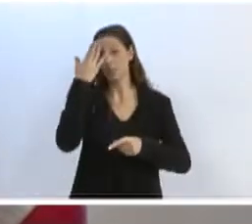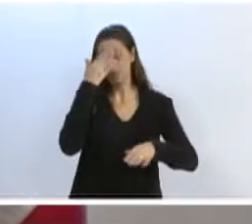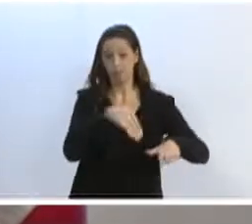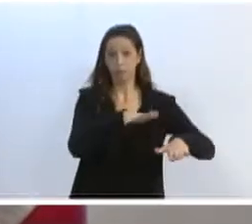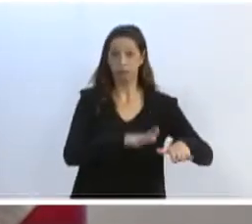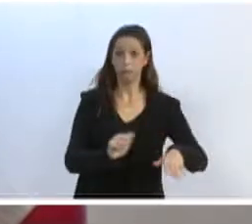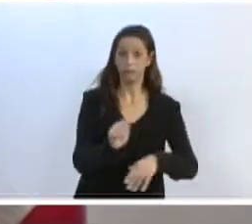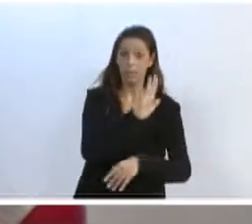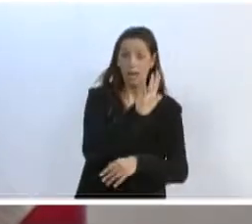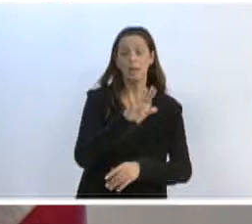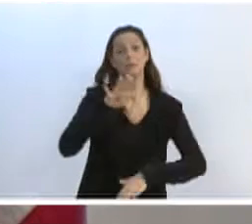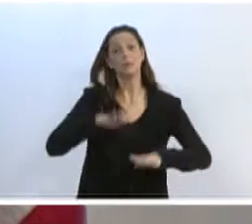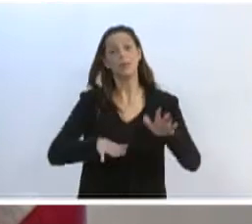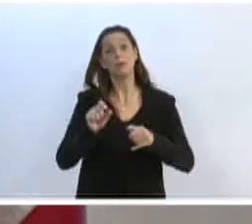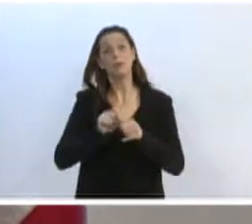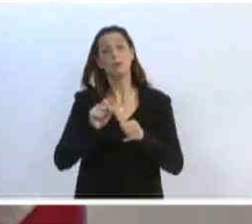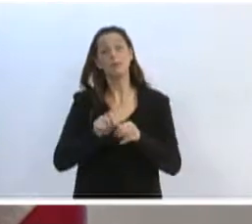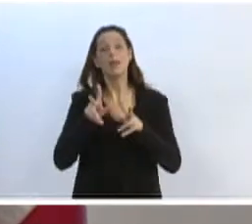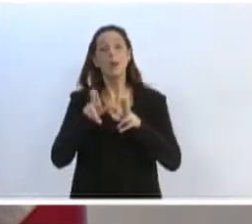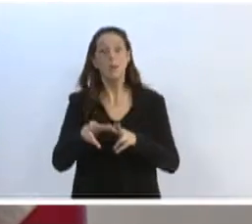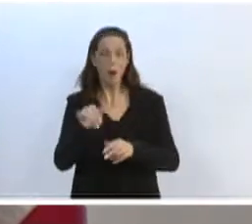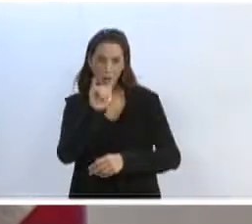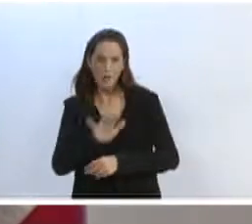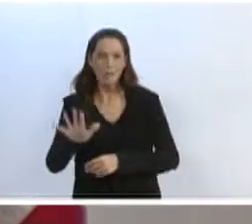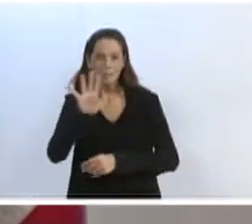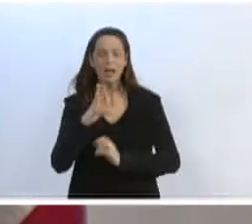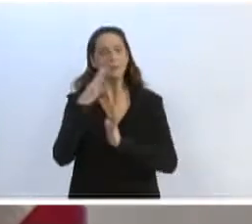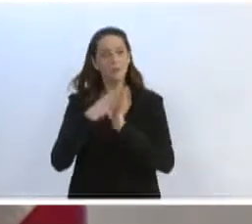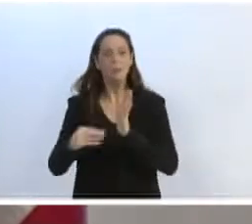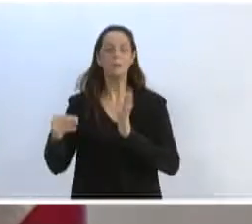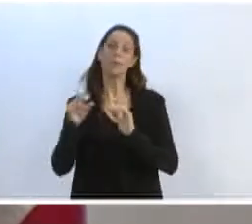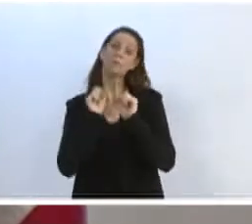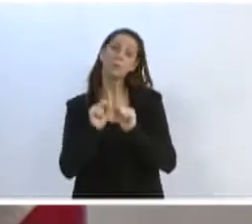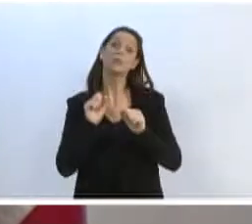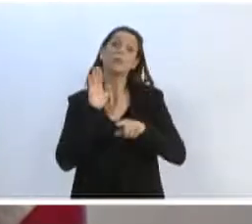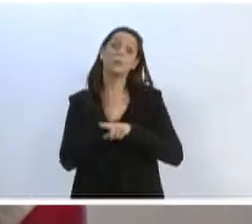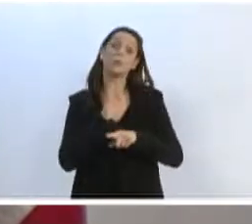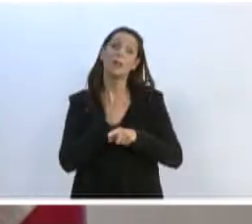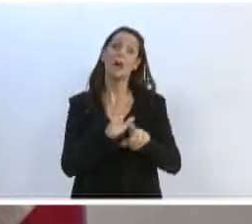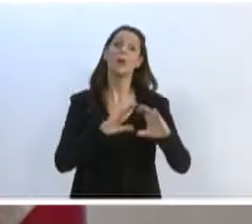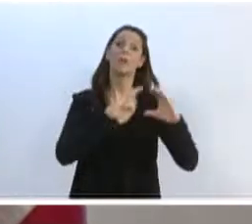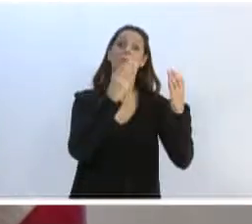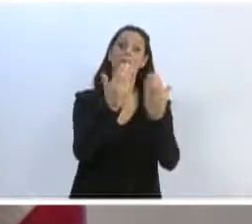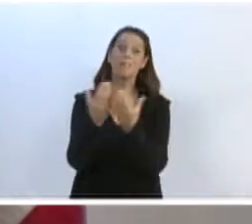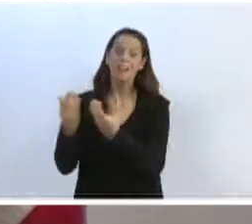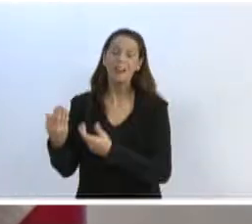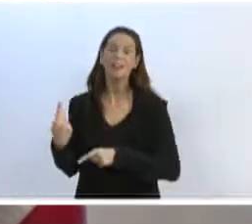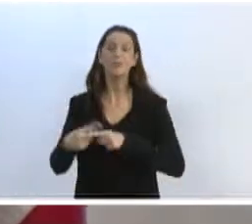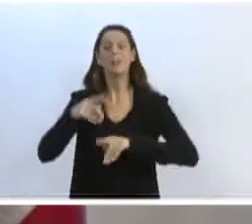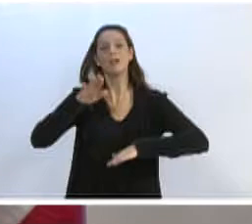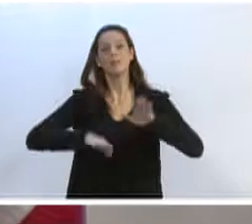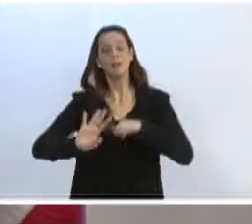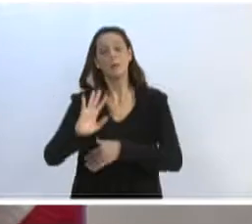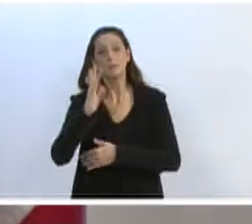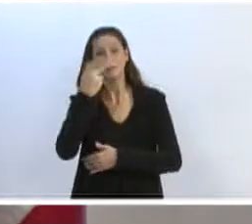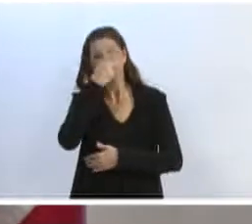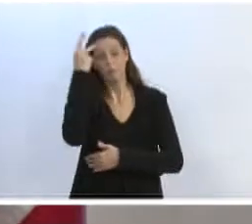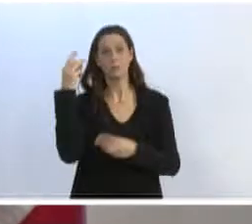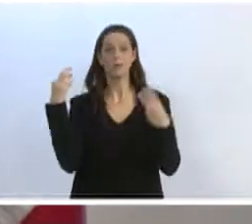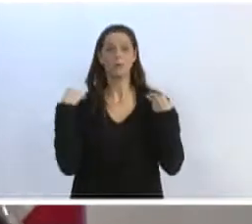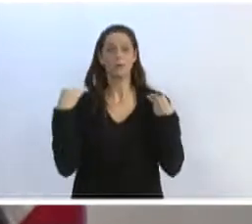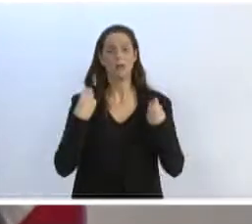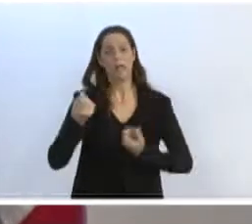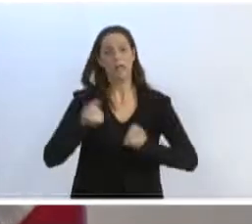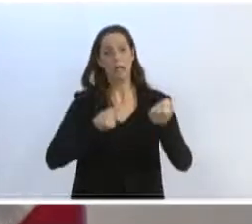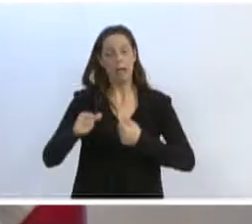e quem sabe ele possa sanar o problema de muitas comunidades que precisam realmente conter a velocidade de alguns motoristas dão